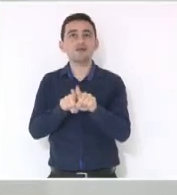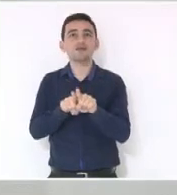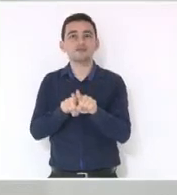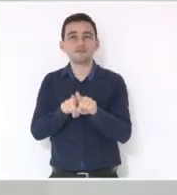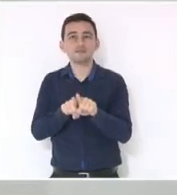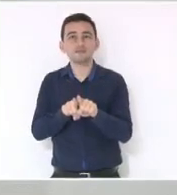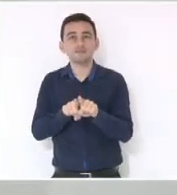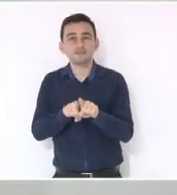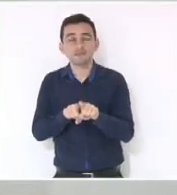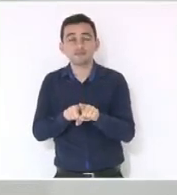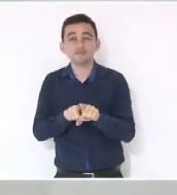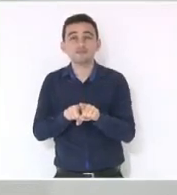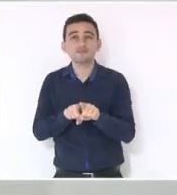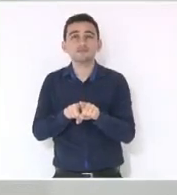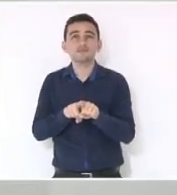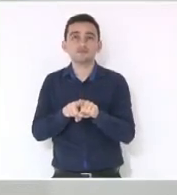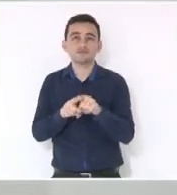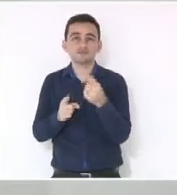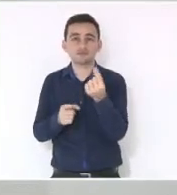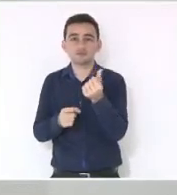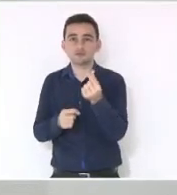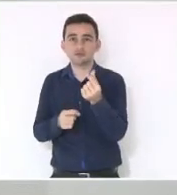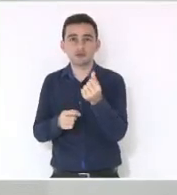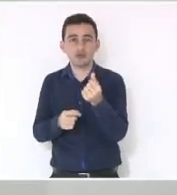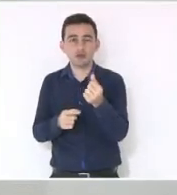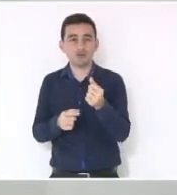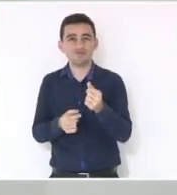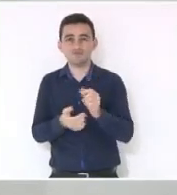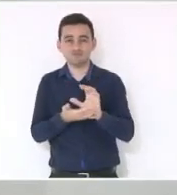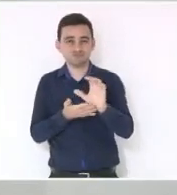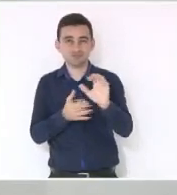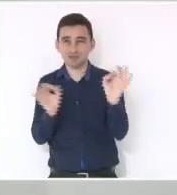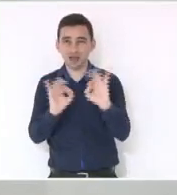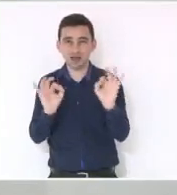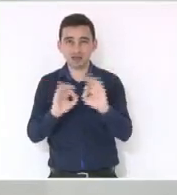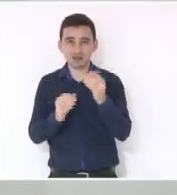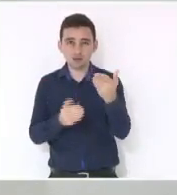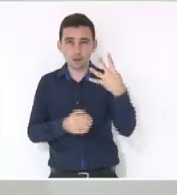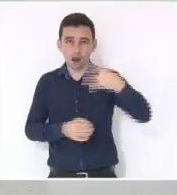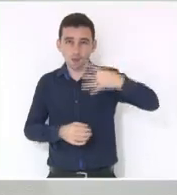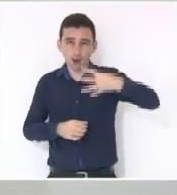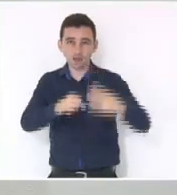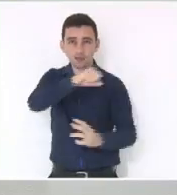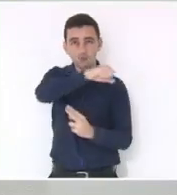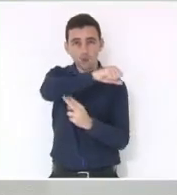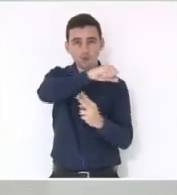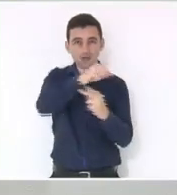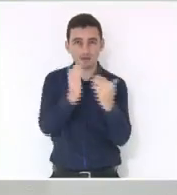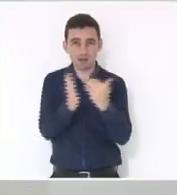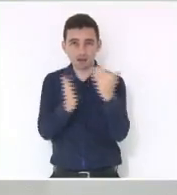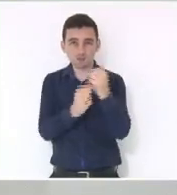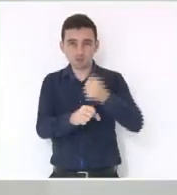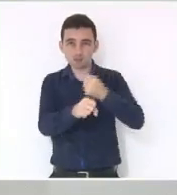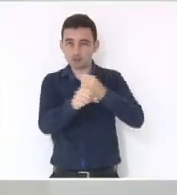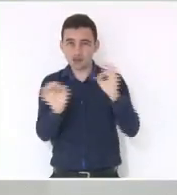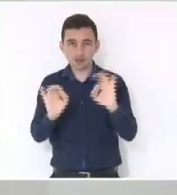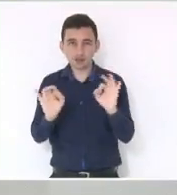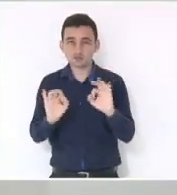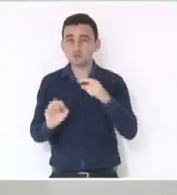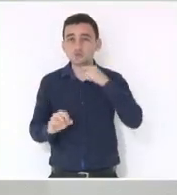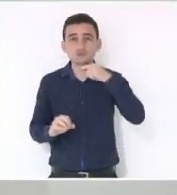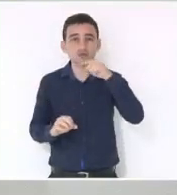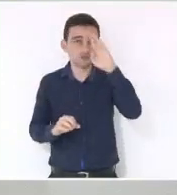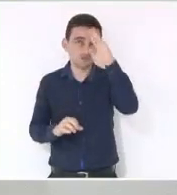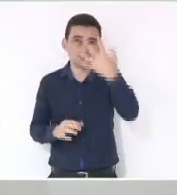se investir na quarta ponte, nós não teremos solução nenhuma. E a quarta ponte é